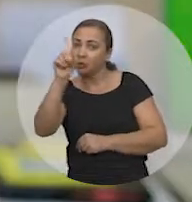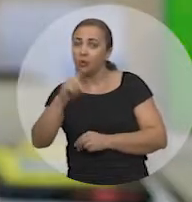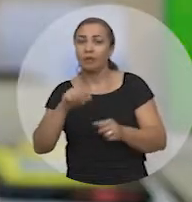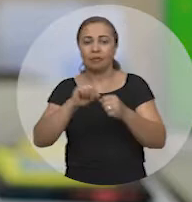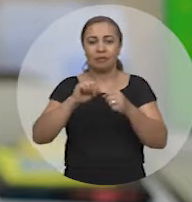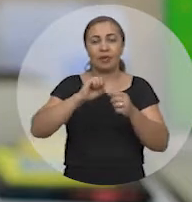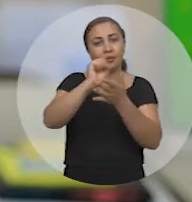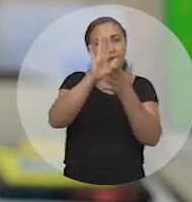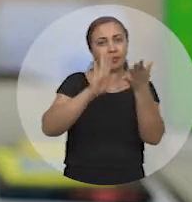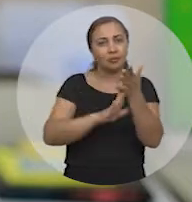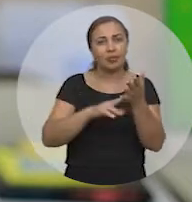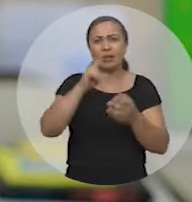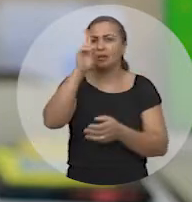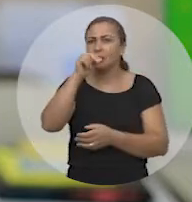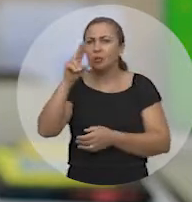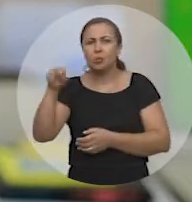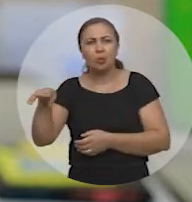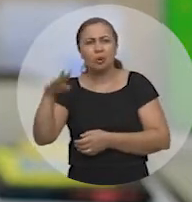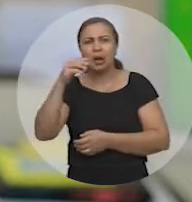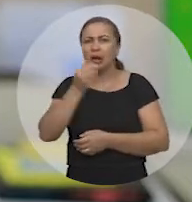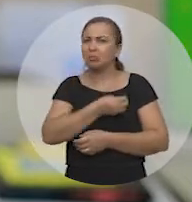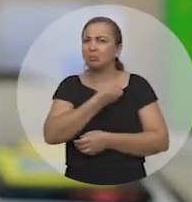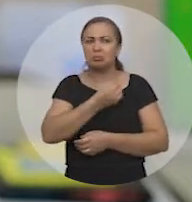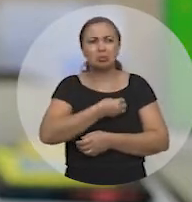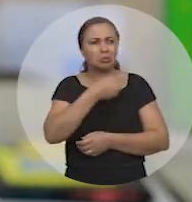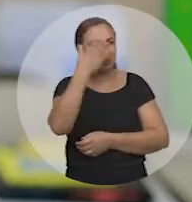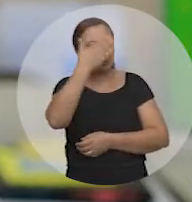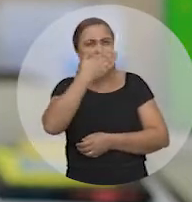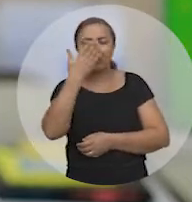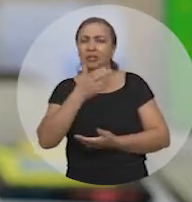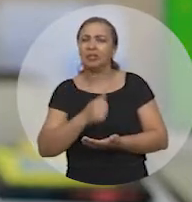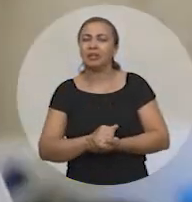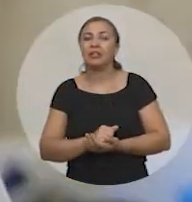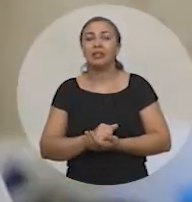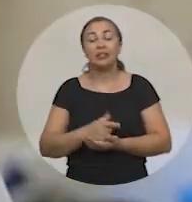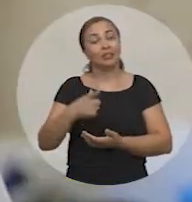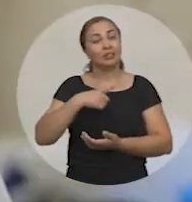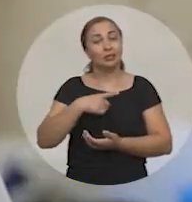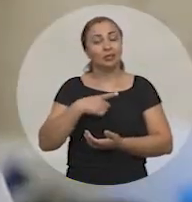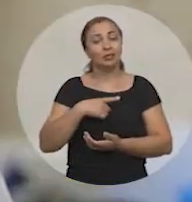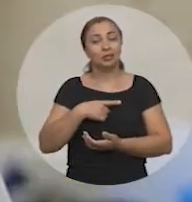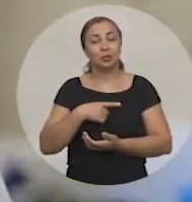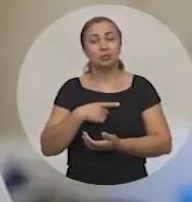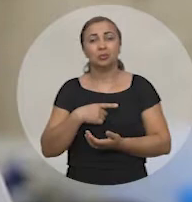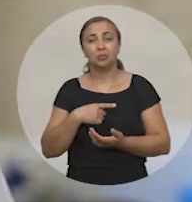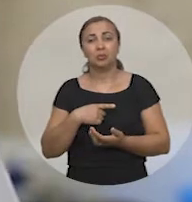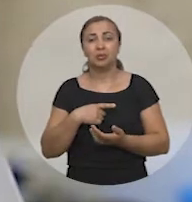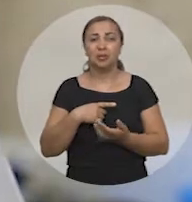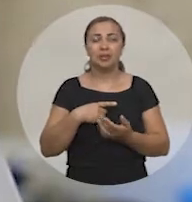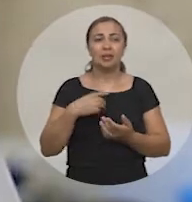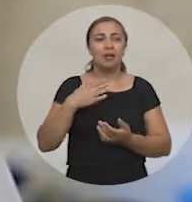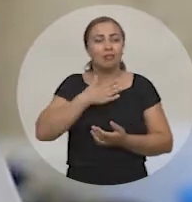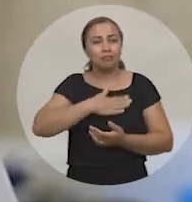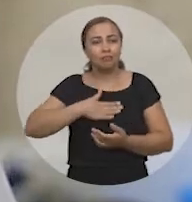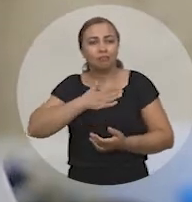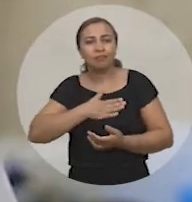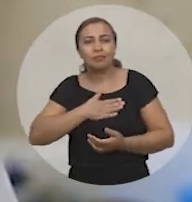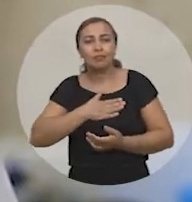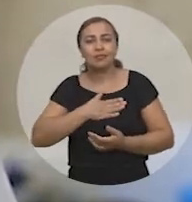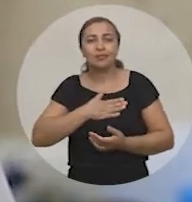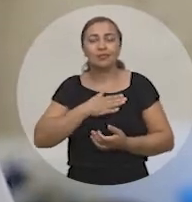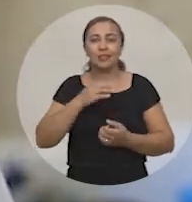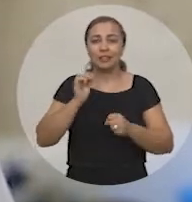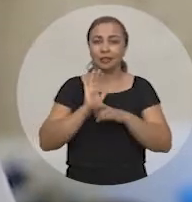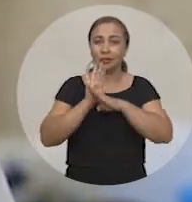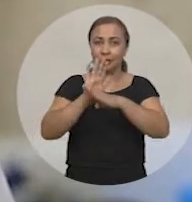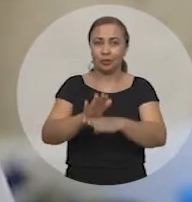desenvolveram uma atividade nunca antes vivida por nenhum de nós. Tivemos a satisfação de